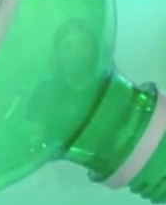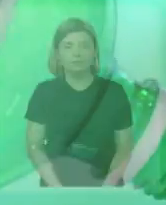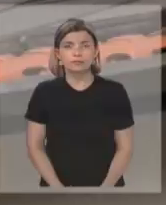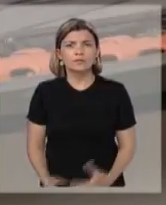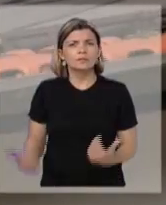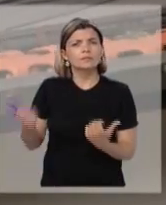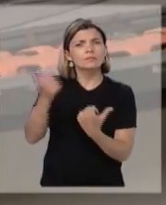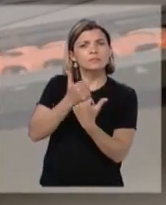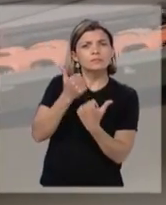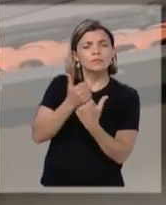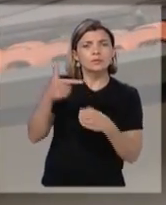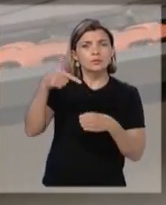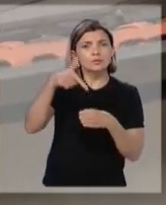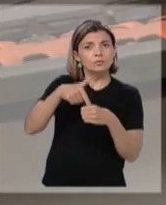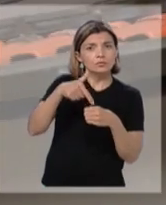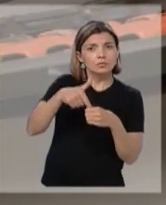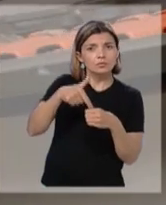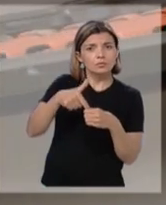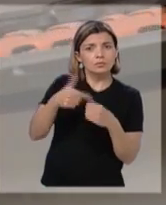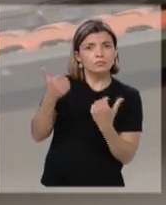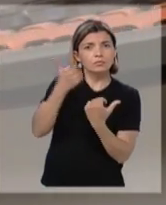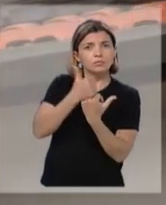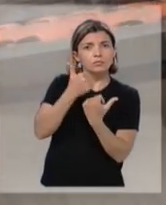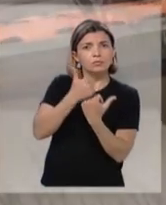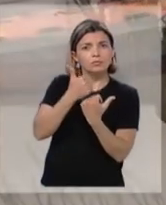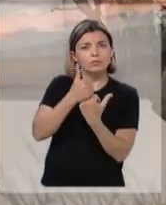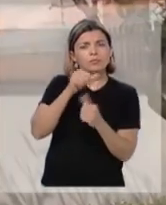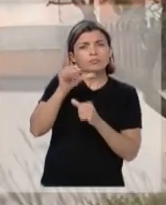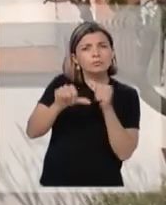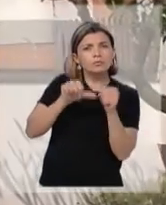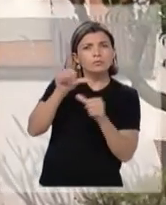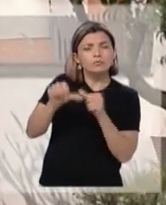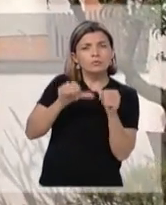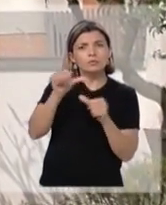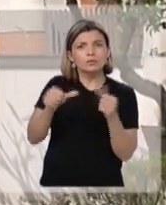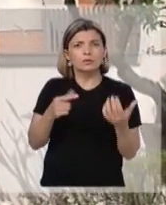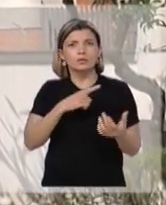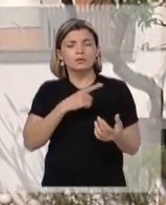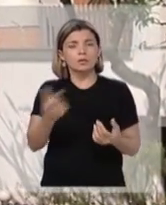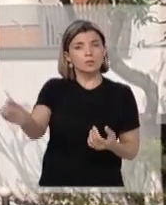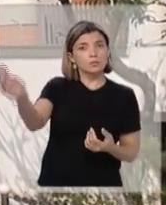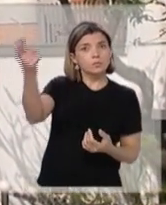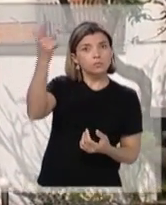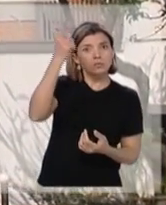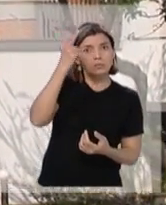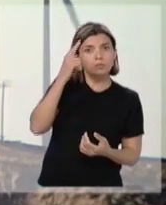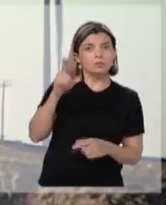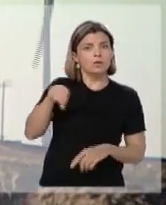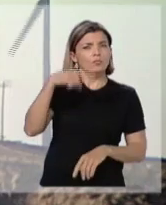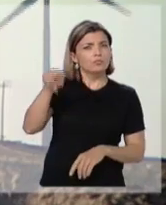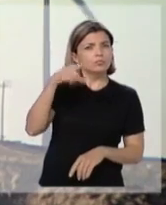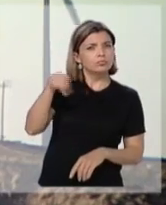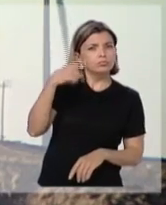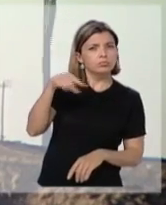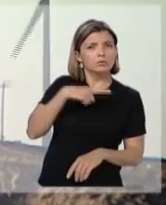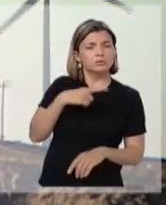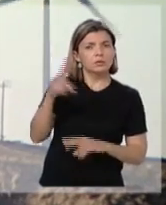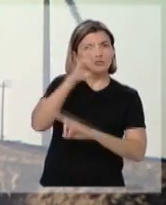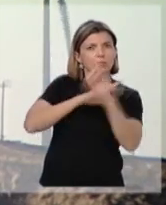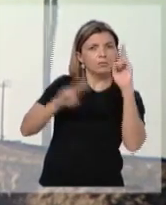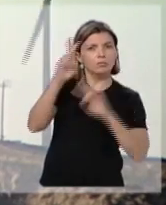A substituição de combustíveis fósseis por fontes renováveis, como a energia solar, eólica e